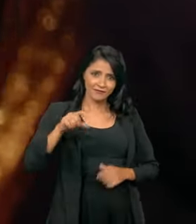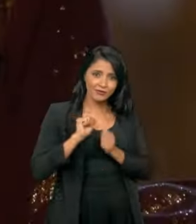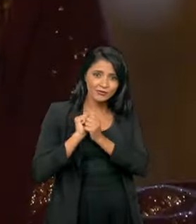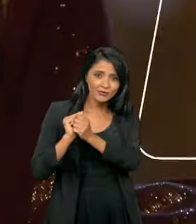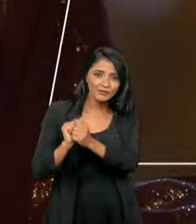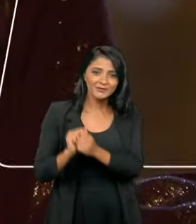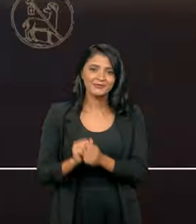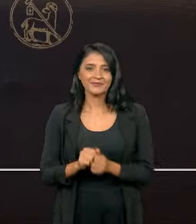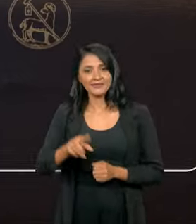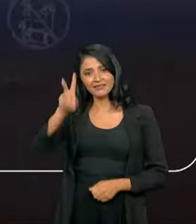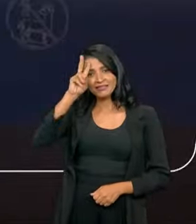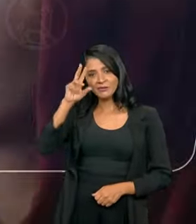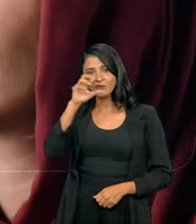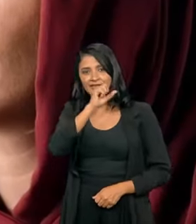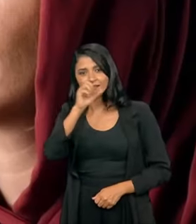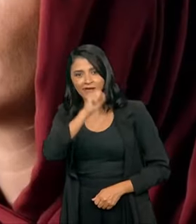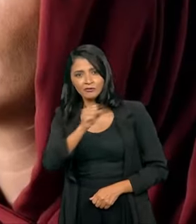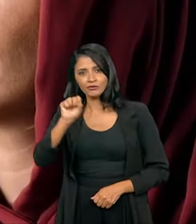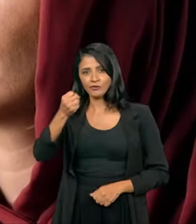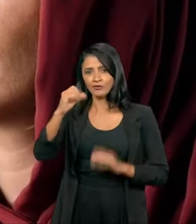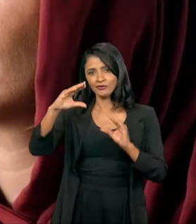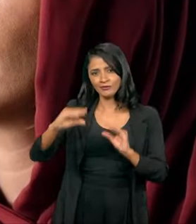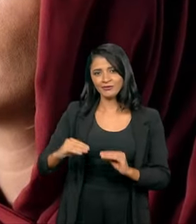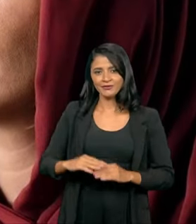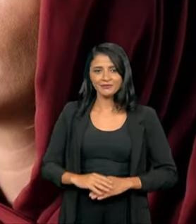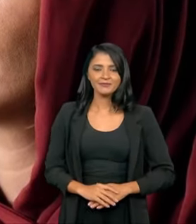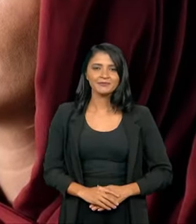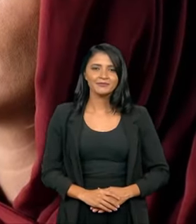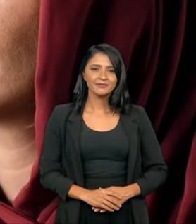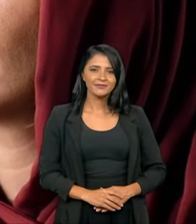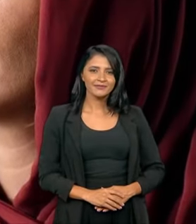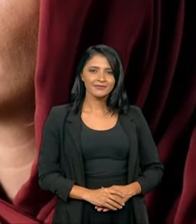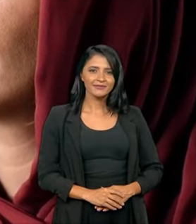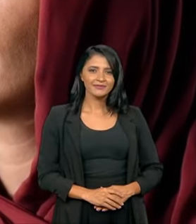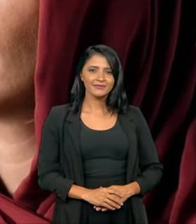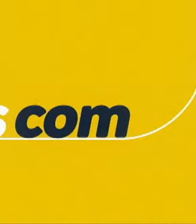comigo. De segunda a sábado, 20h.